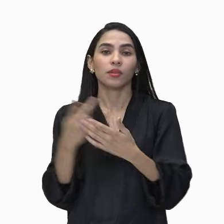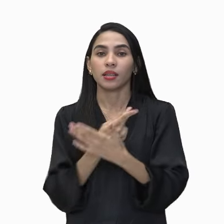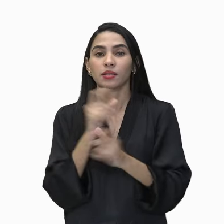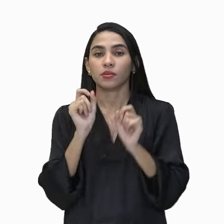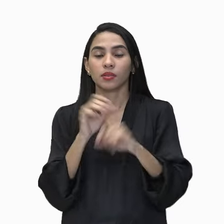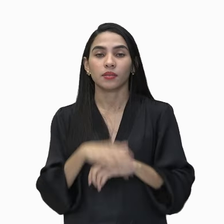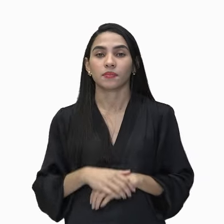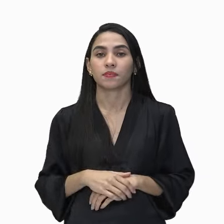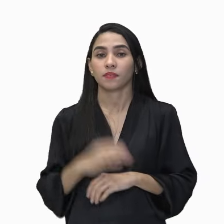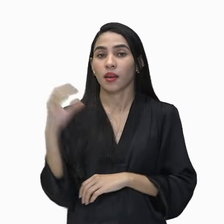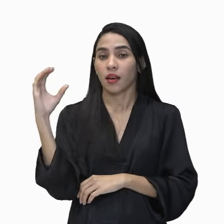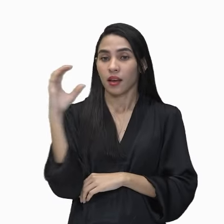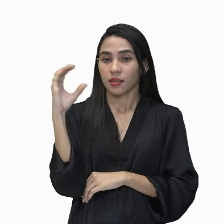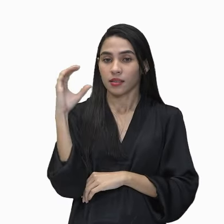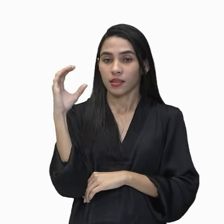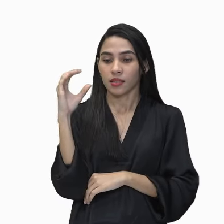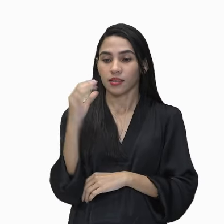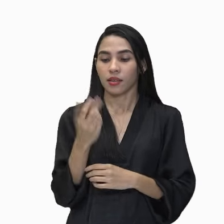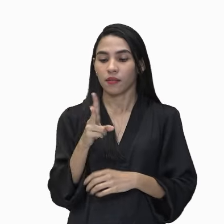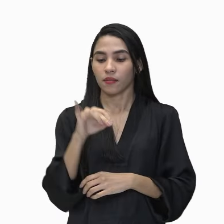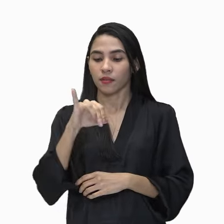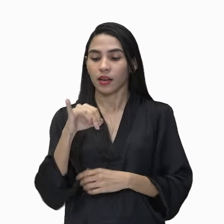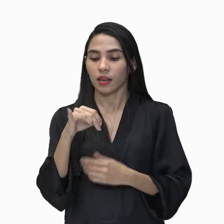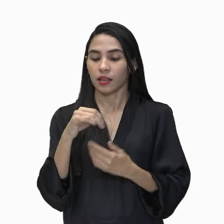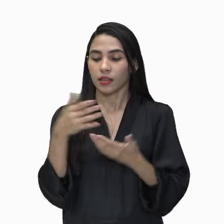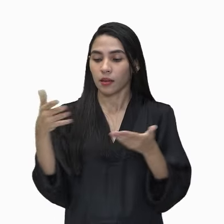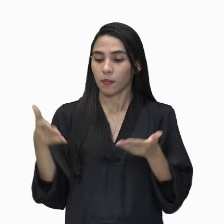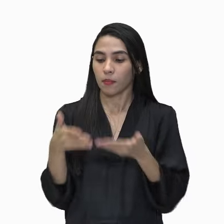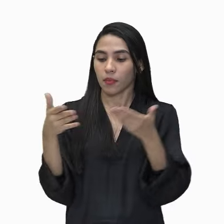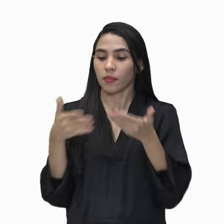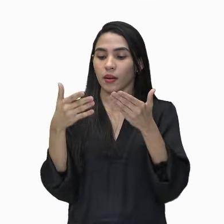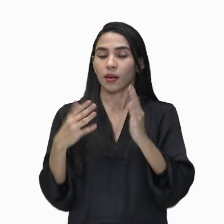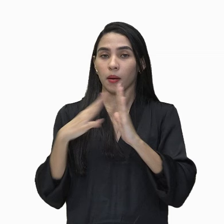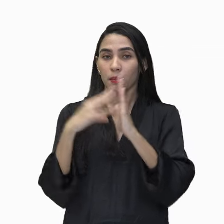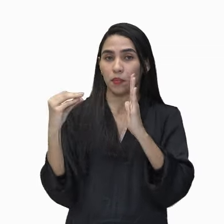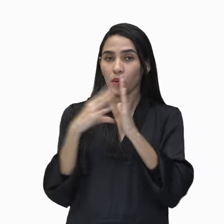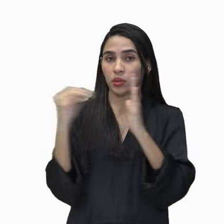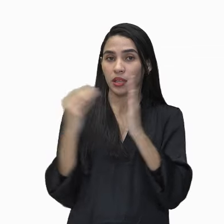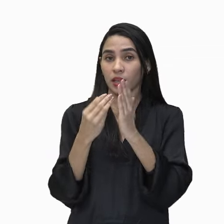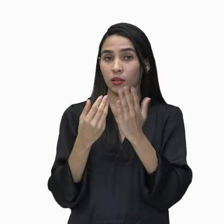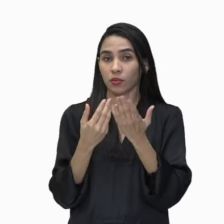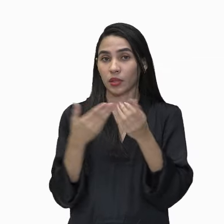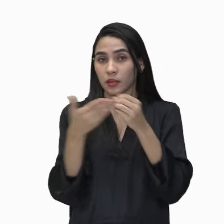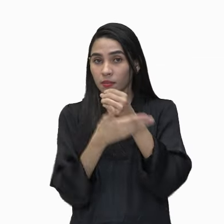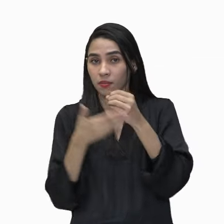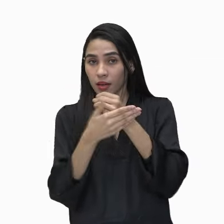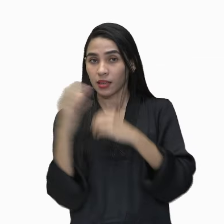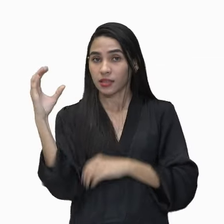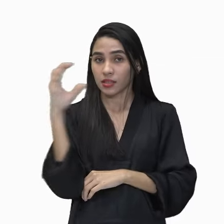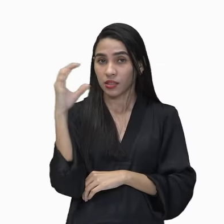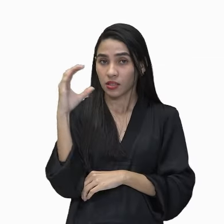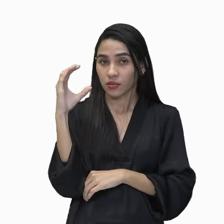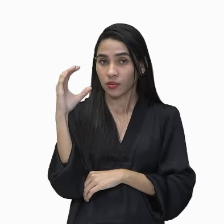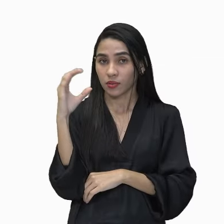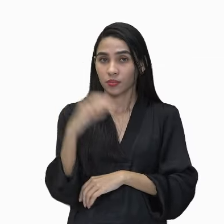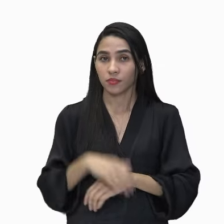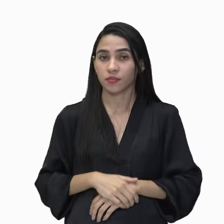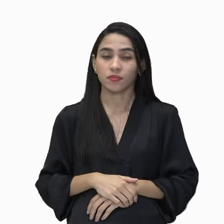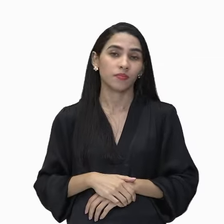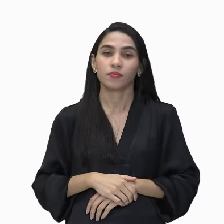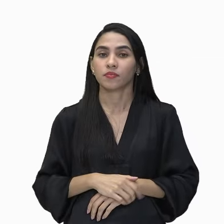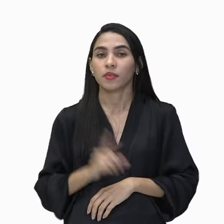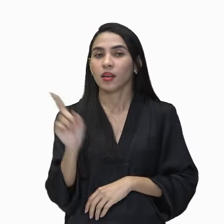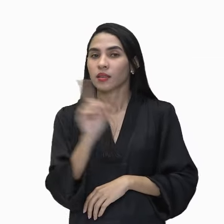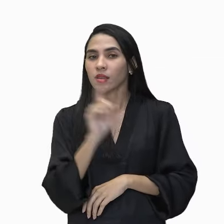A ciência, ela trabalha com modelos científicos hipotéticos, não